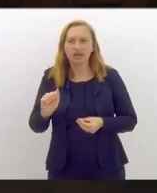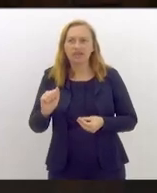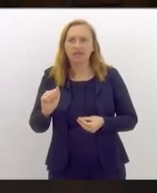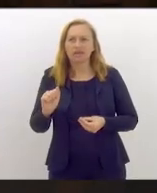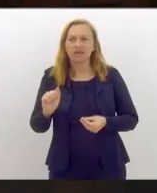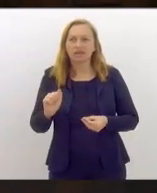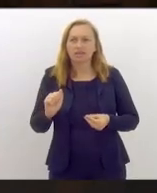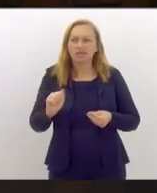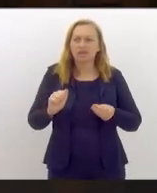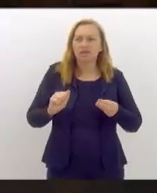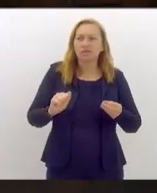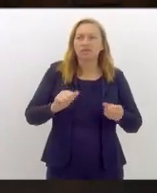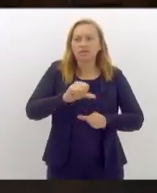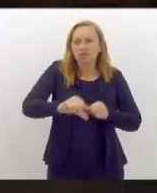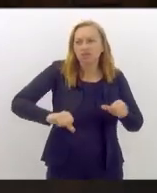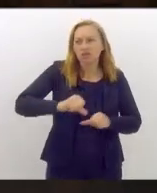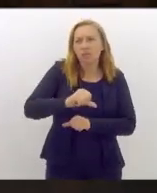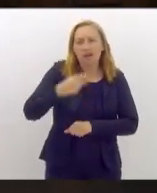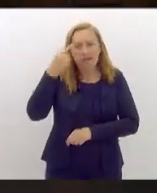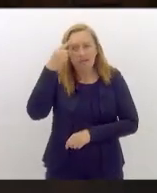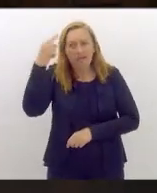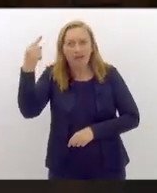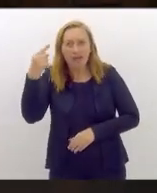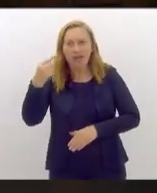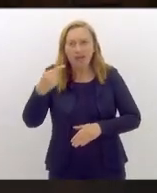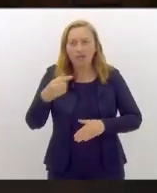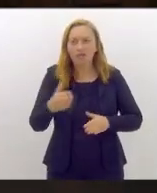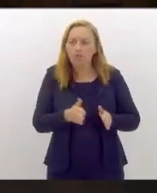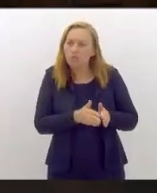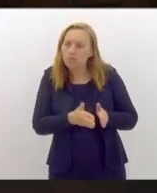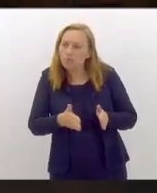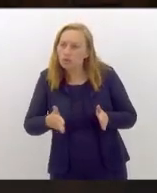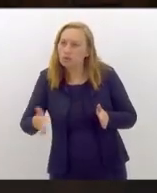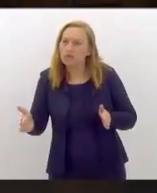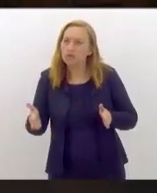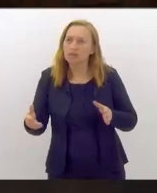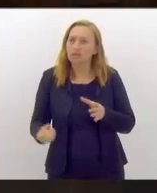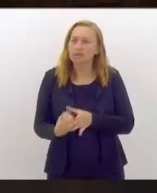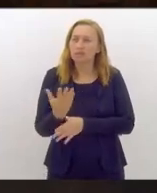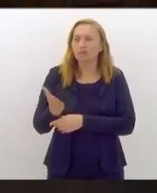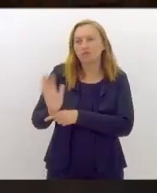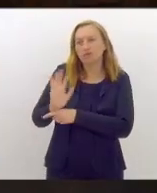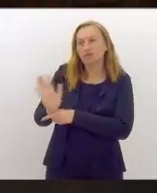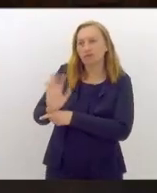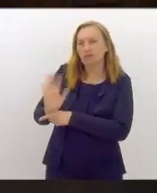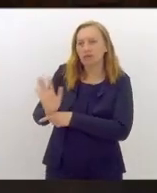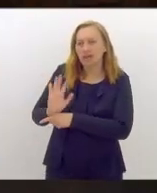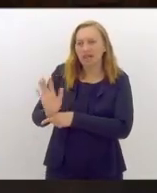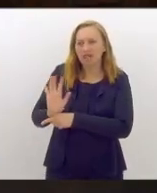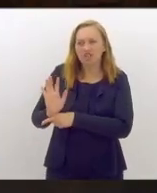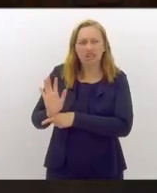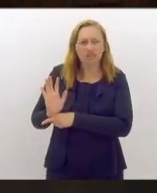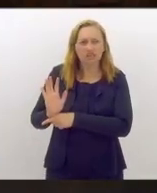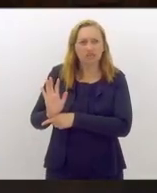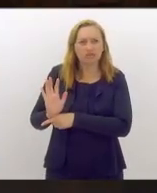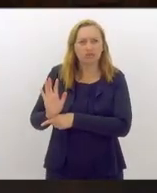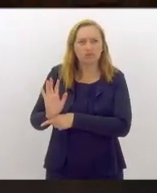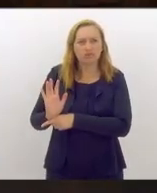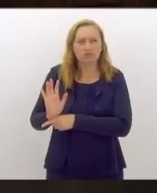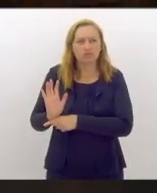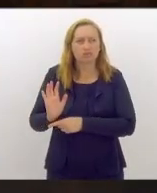de transformar as ideias e o processo criativo em filmes e séries de muita potência